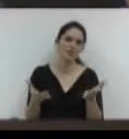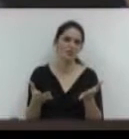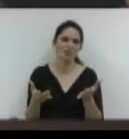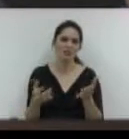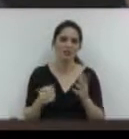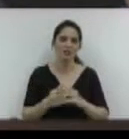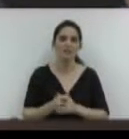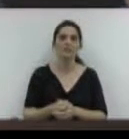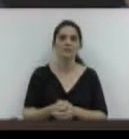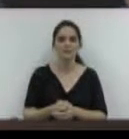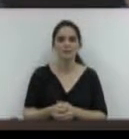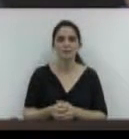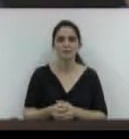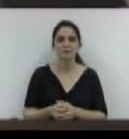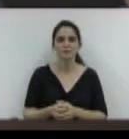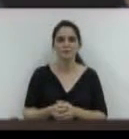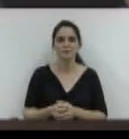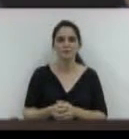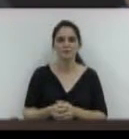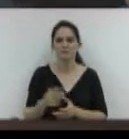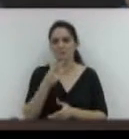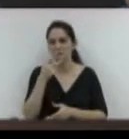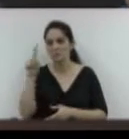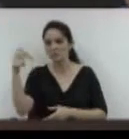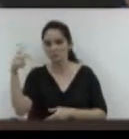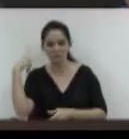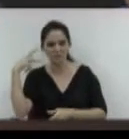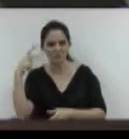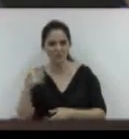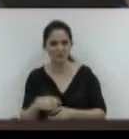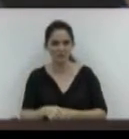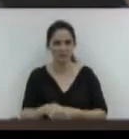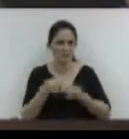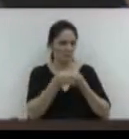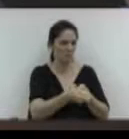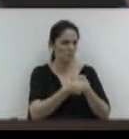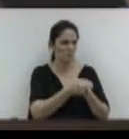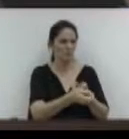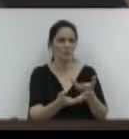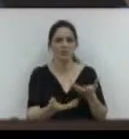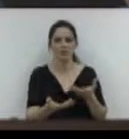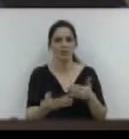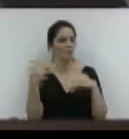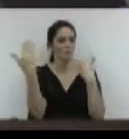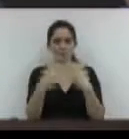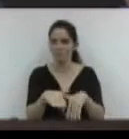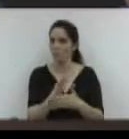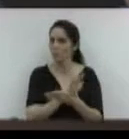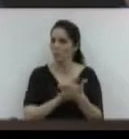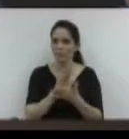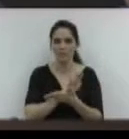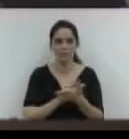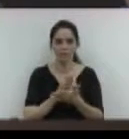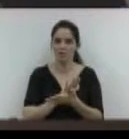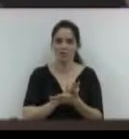de perseguição infundadas. Tais alegações acabaram por atingir tanto a pessoa do secretário de